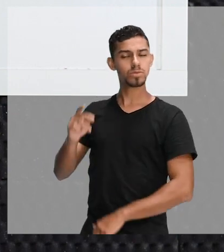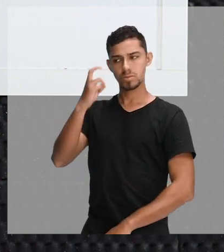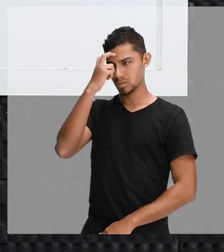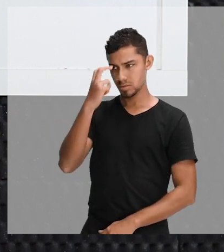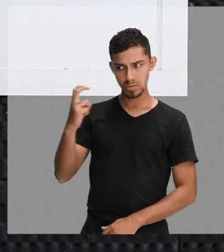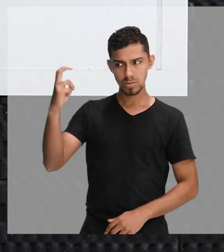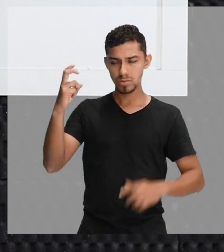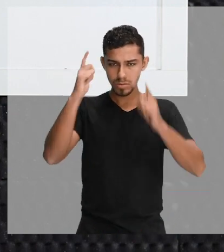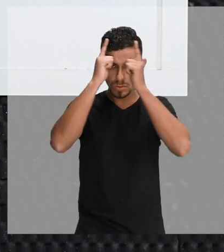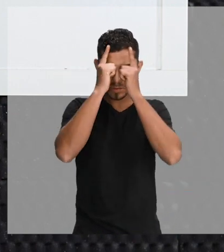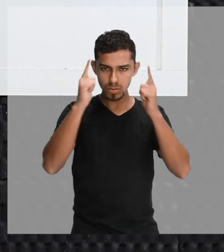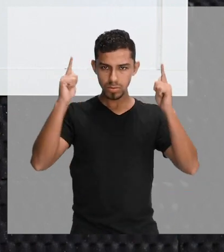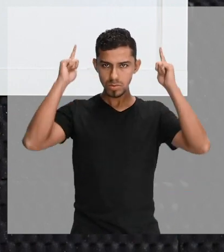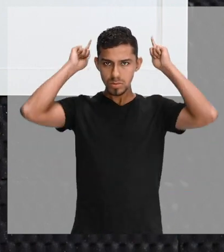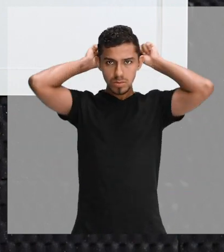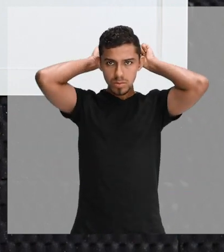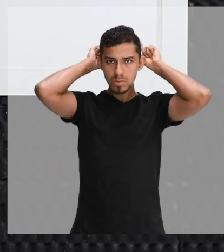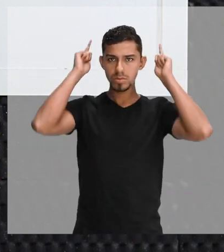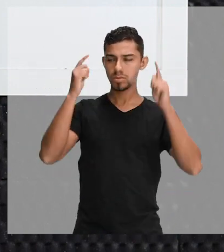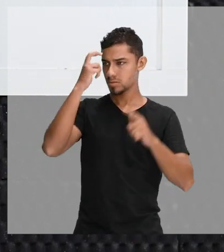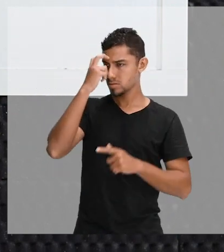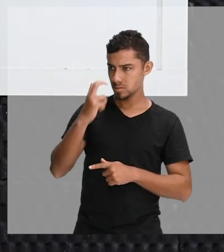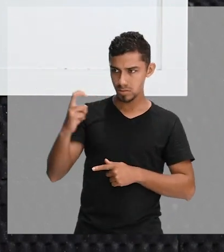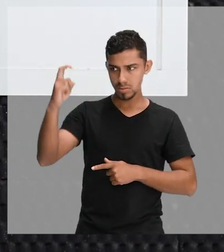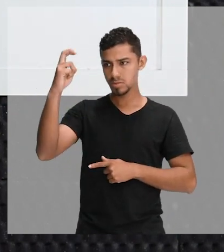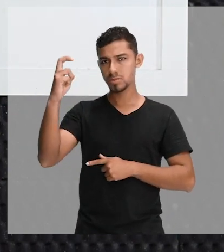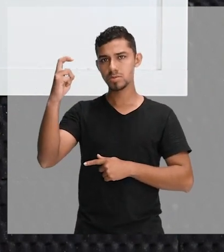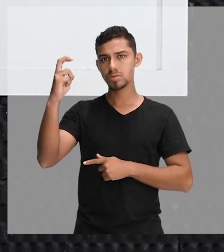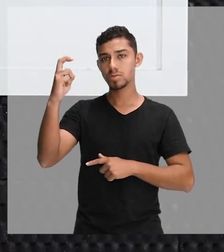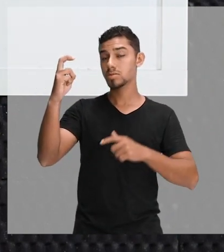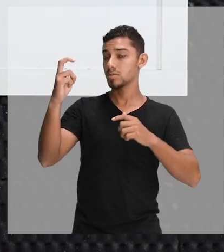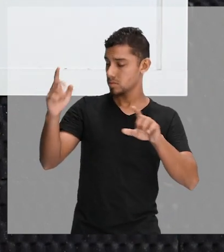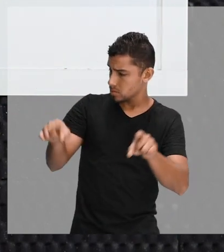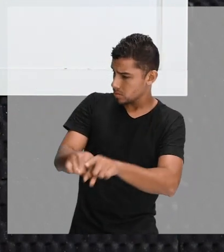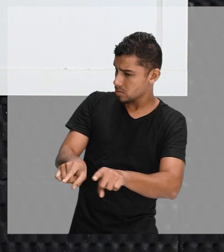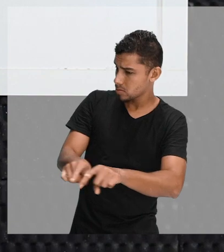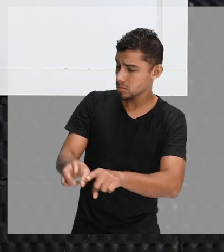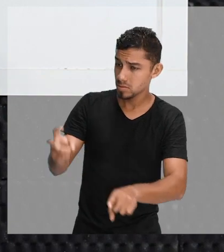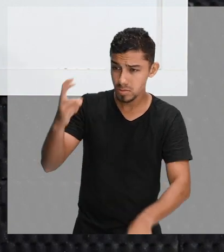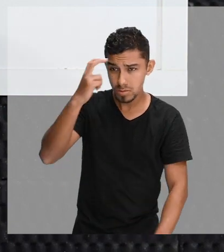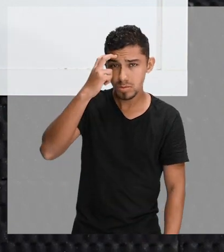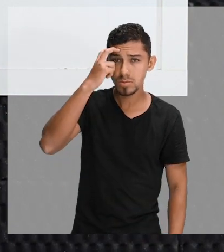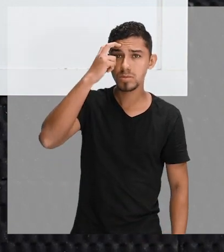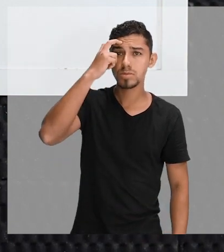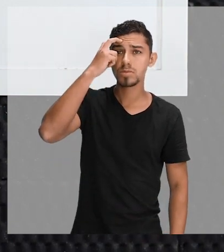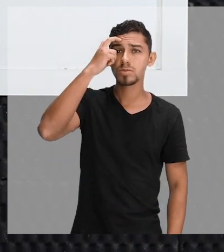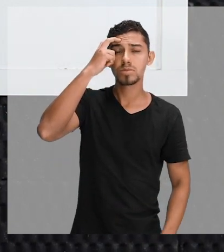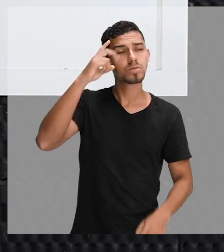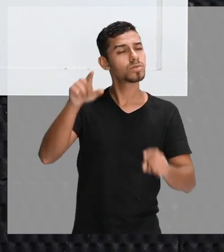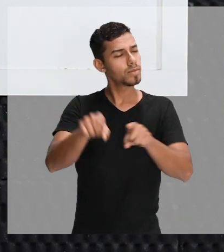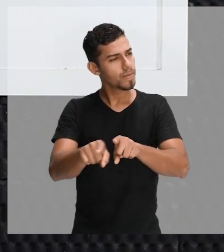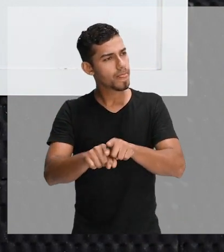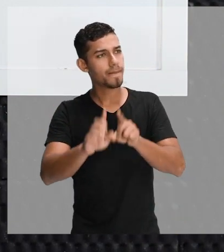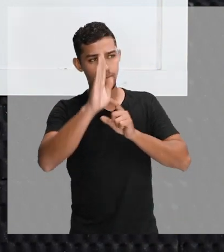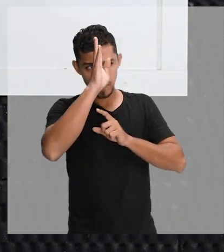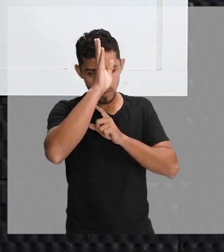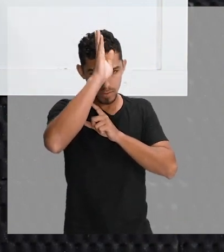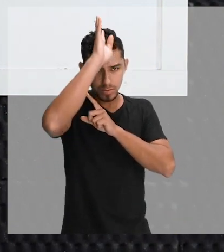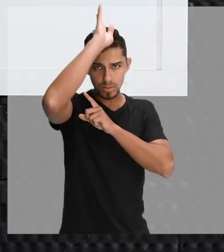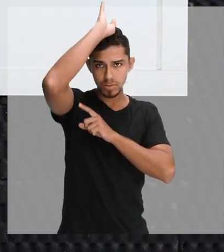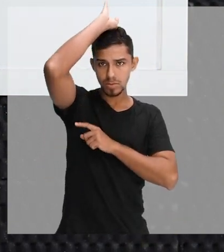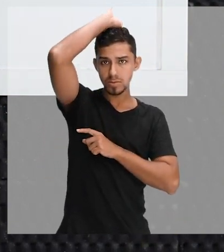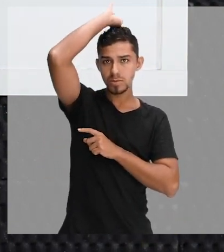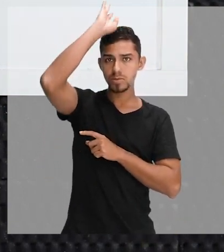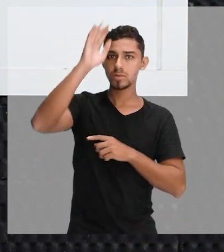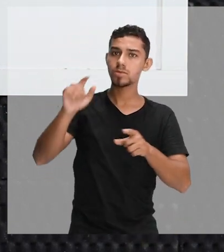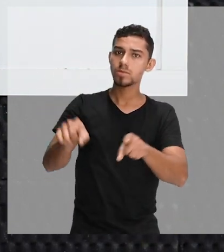cultura grega. Eu vou colocar aqui, em especial, a cultura grega. Só tem a cultura romana também. Eu sei, jovem aprendiz. Mas nós